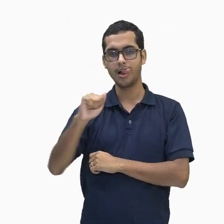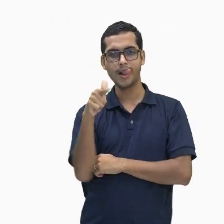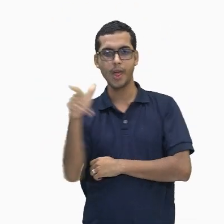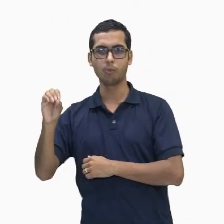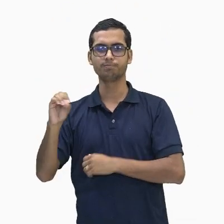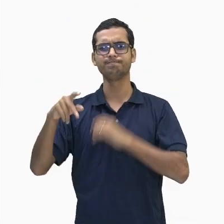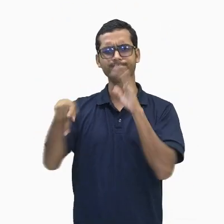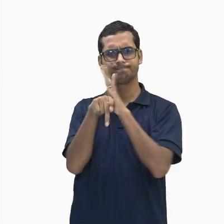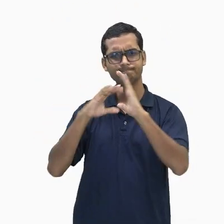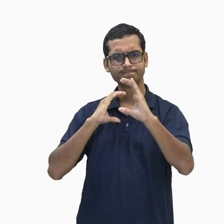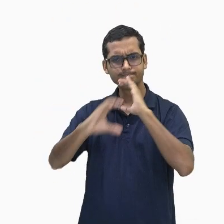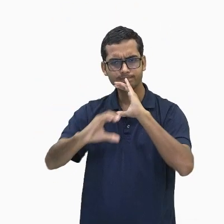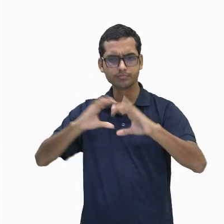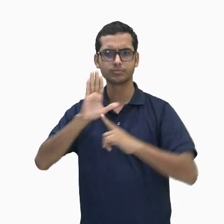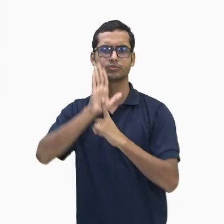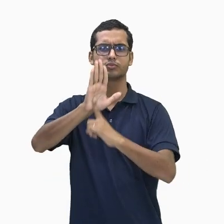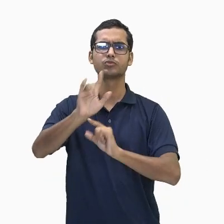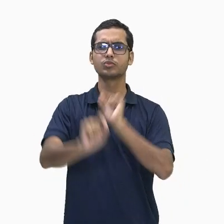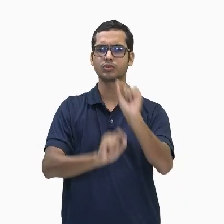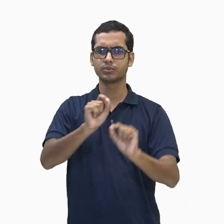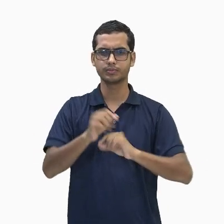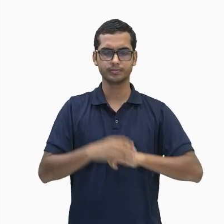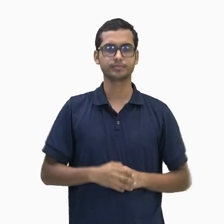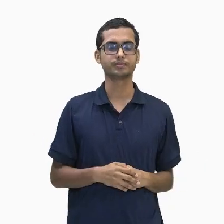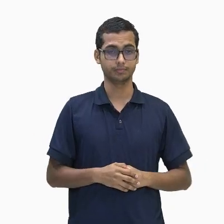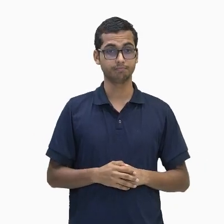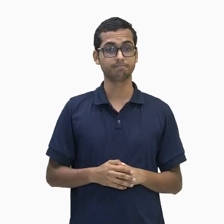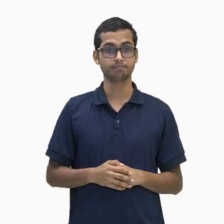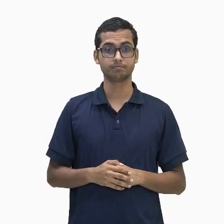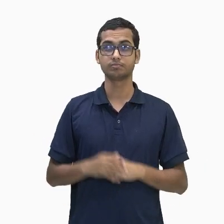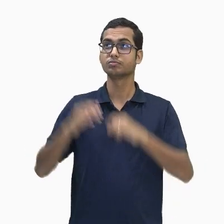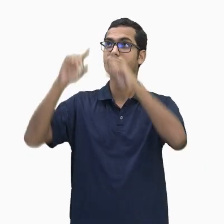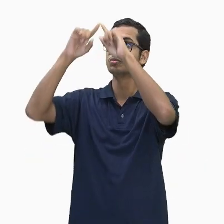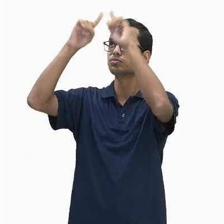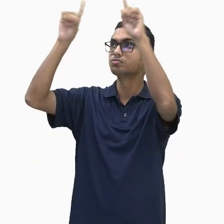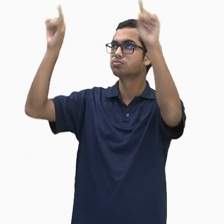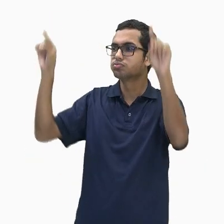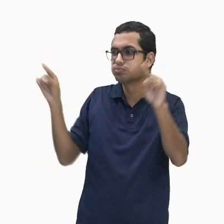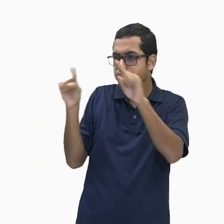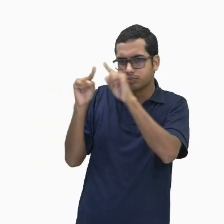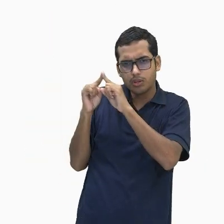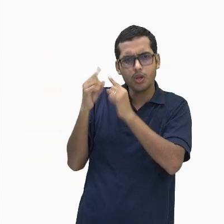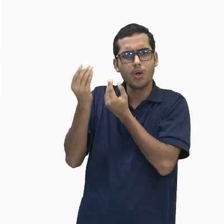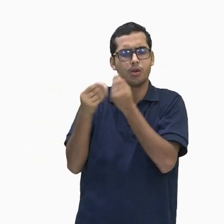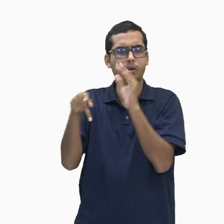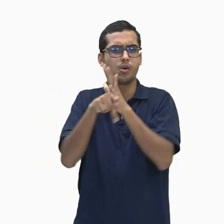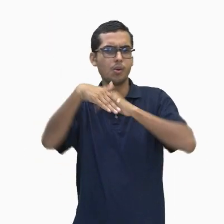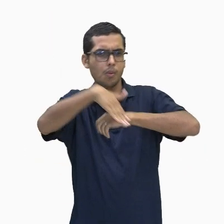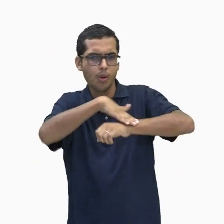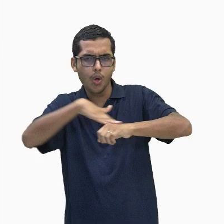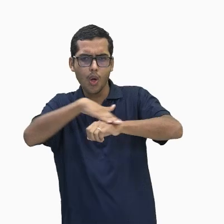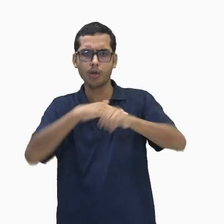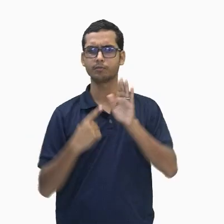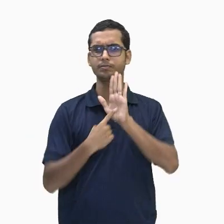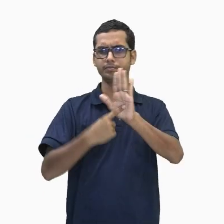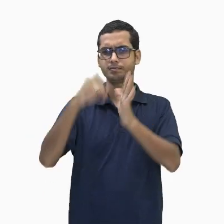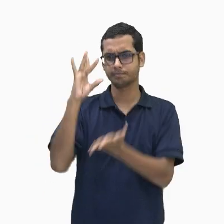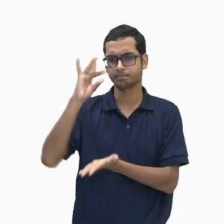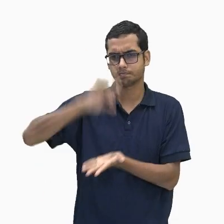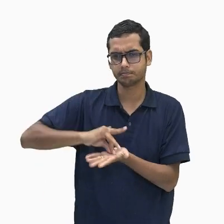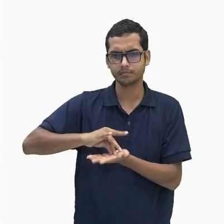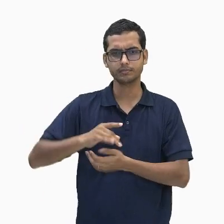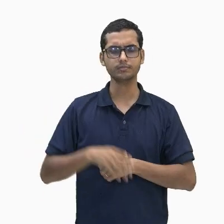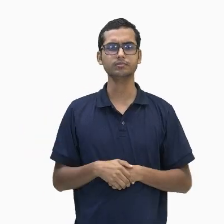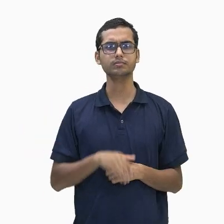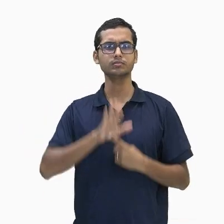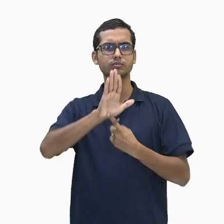balões, observem que são balões comuns, eles indicam conversa de fato, mas se fosse um balão que parece-se com